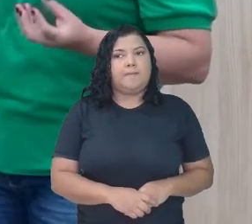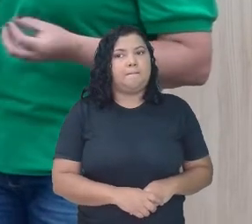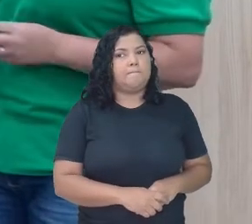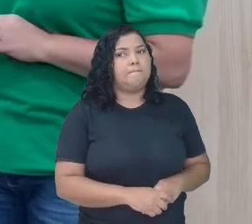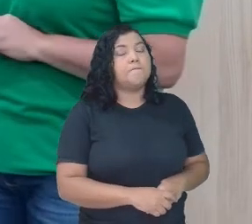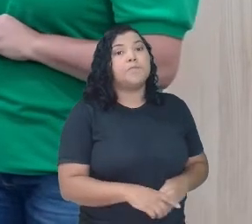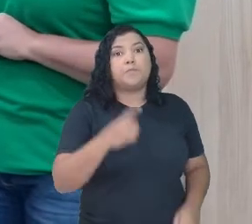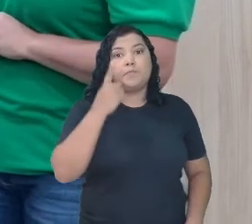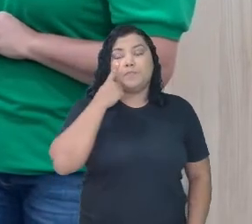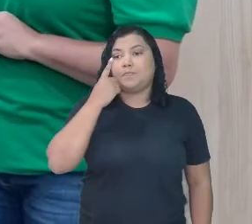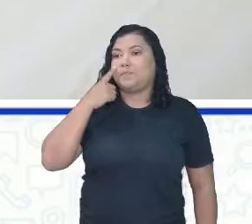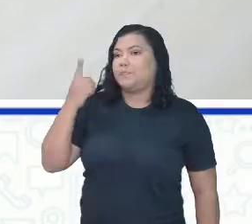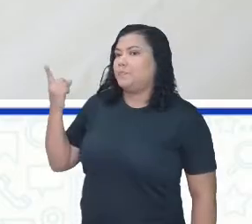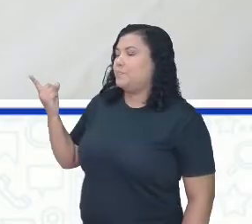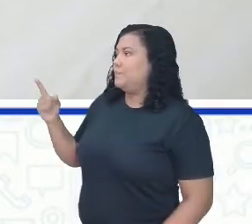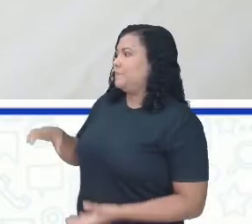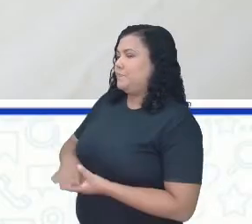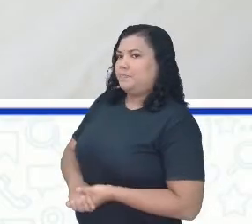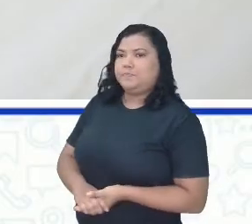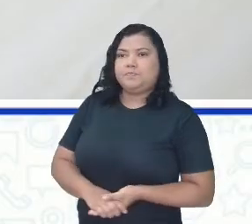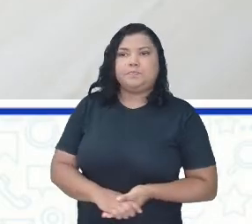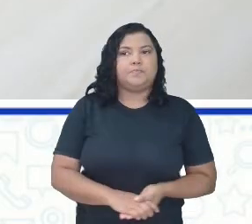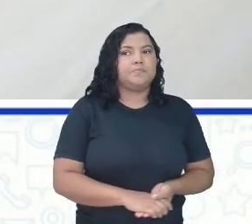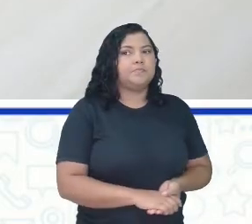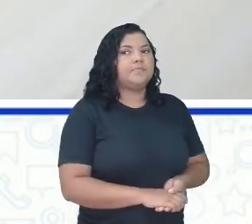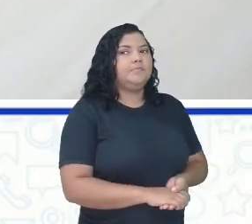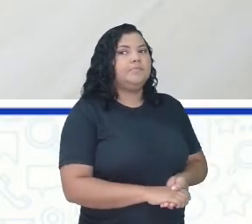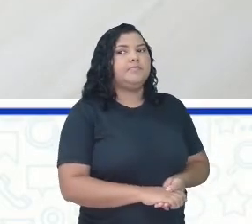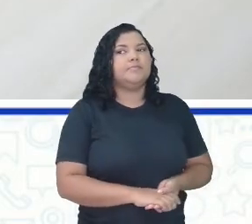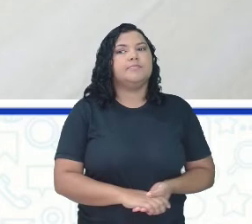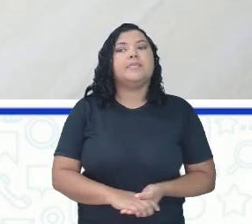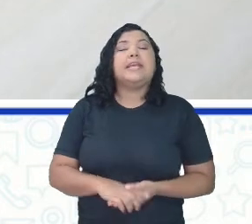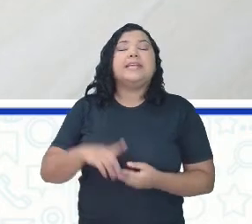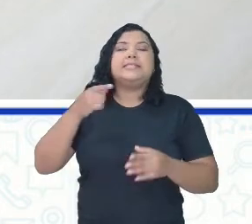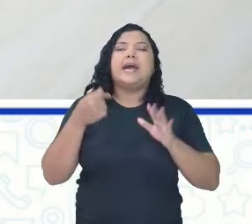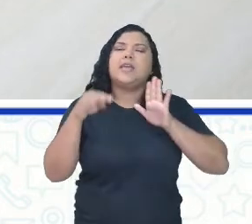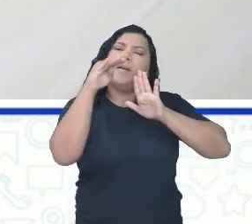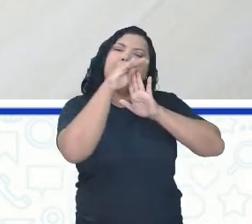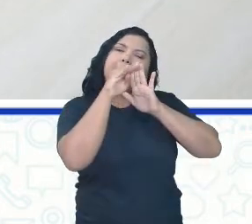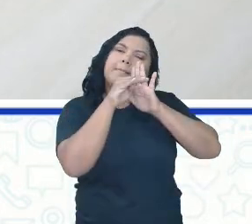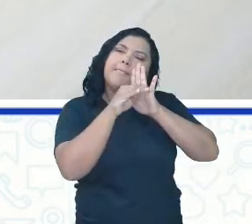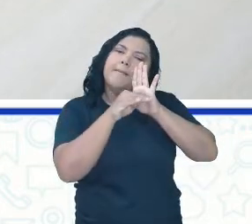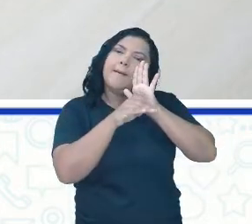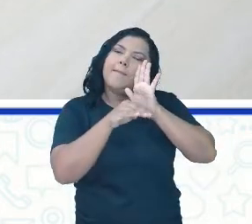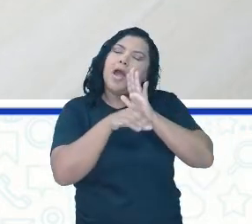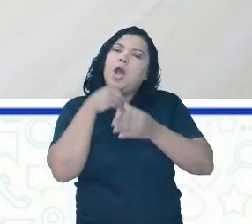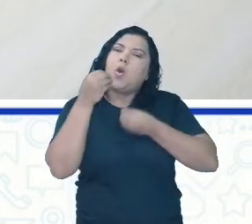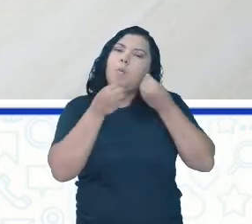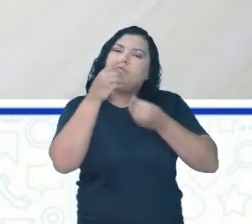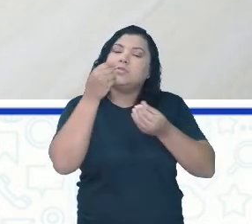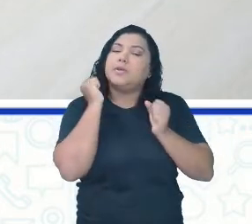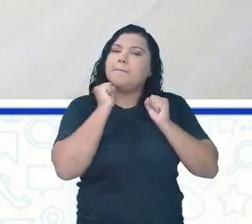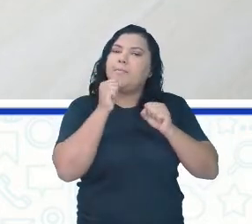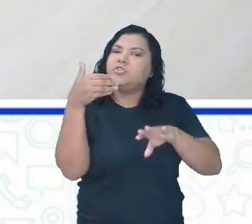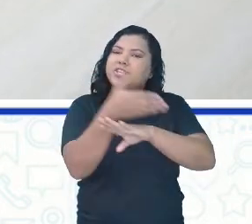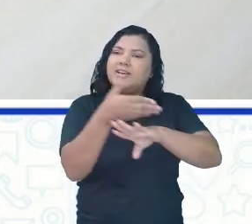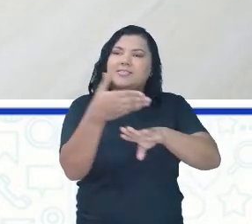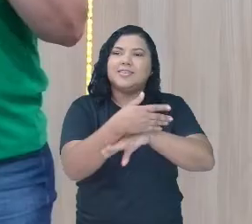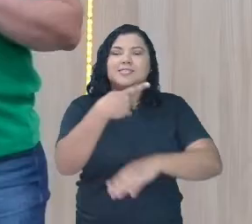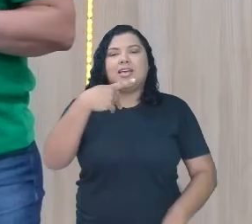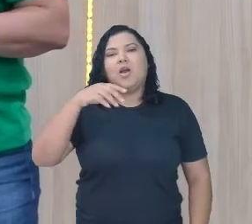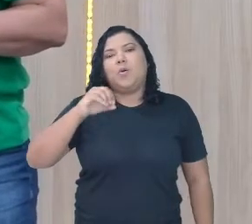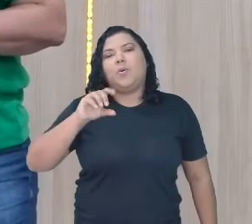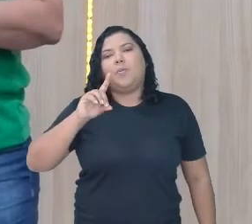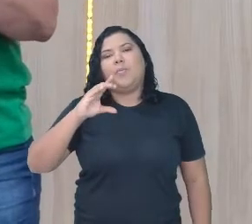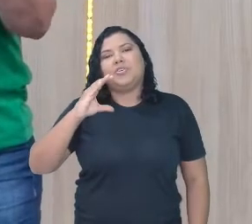Via site, não é? Abra o post do episódio, clique no play e ouça automaticamente.